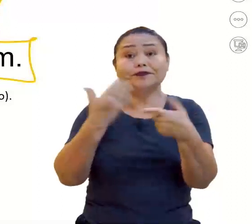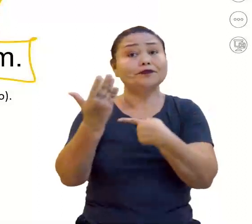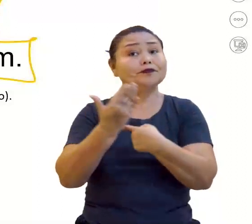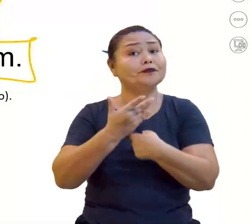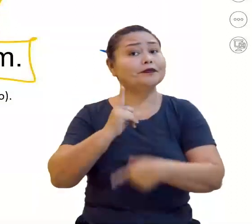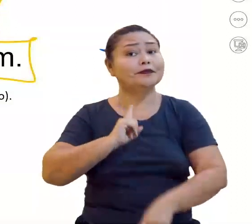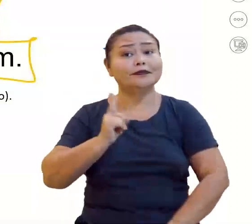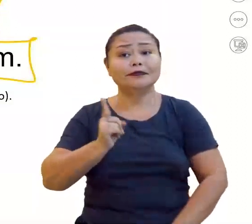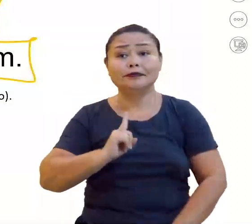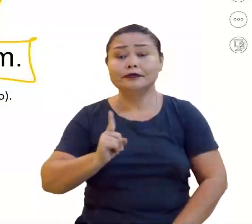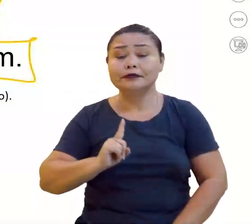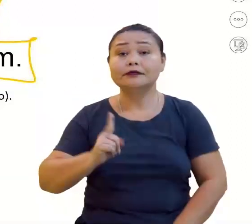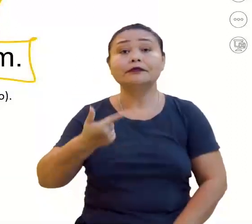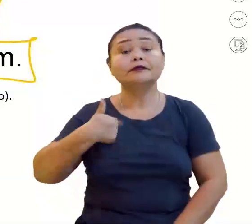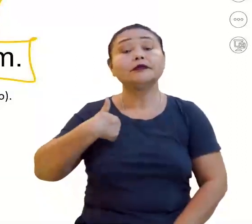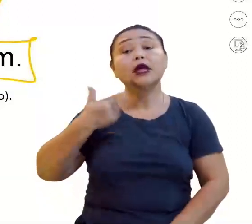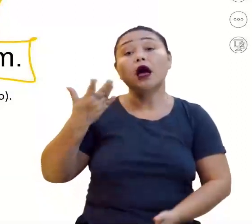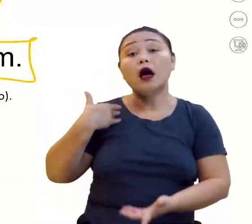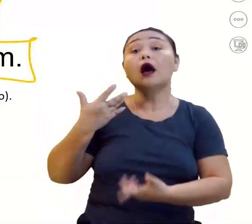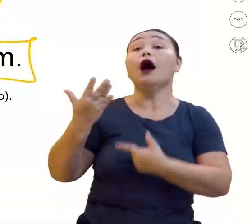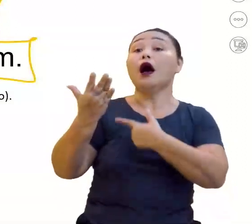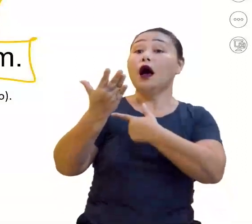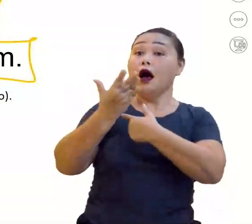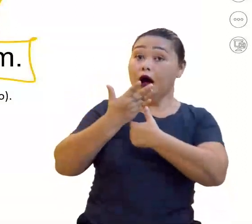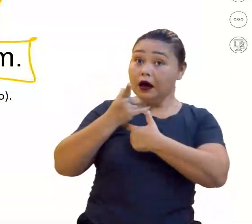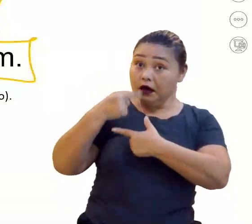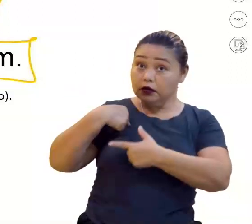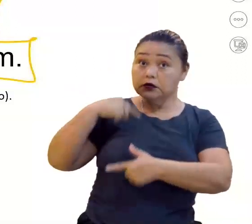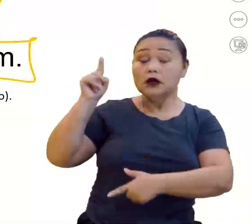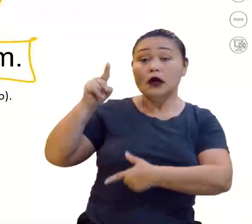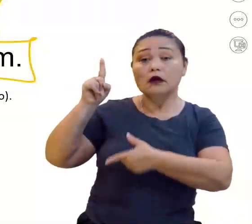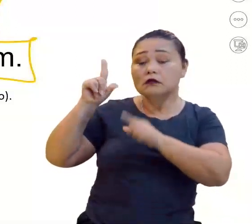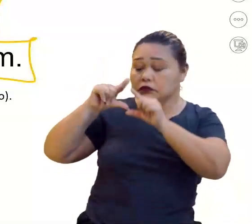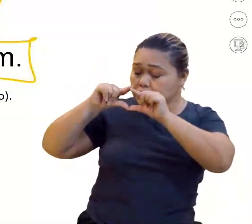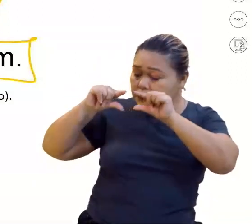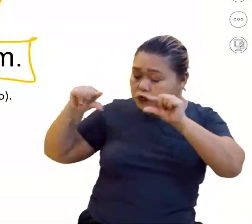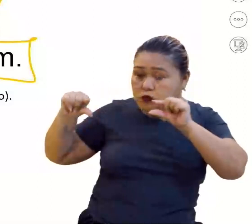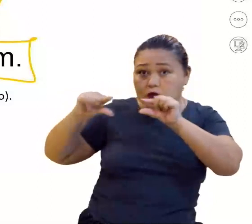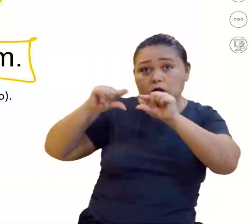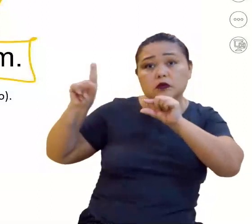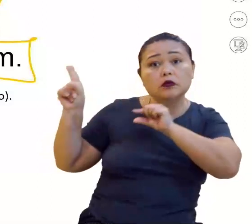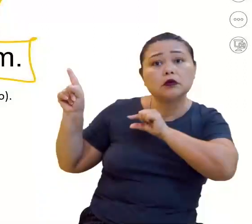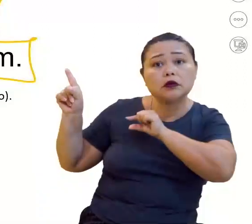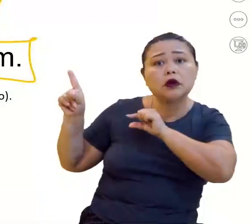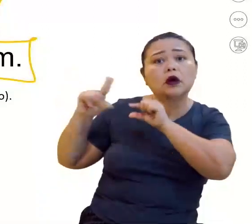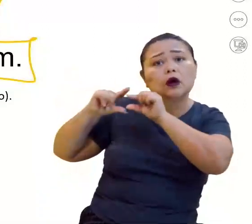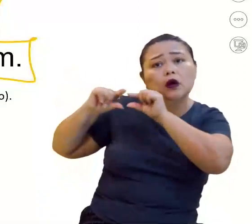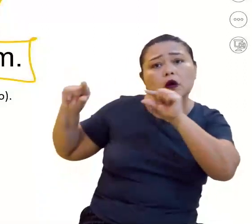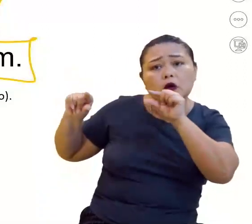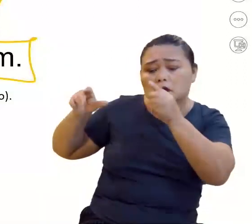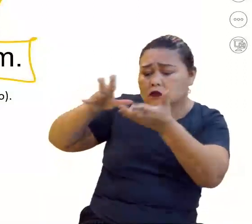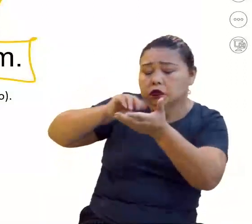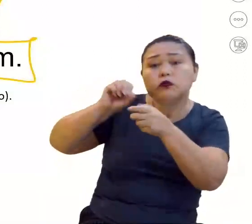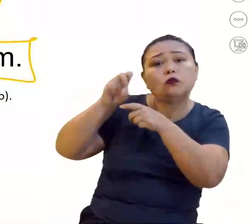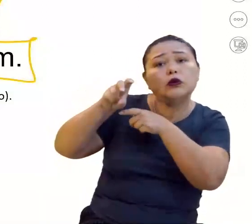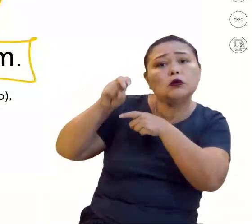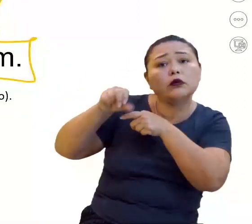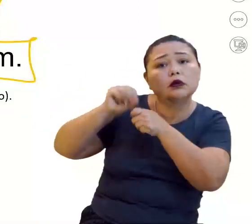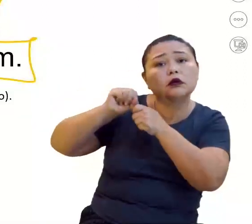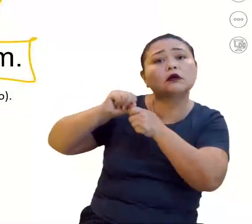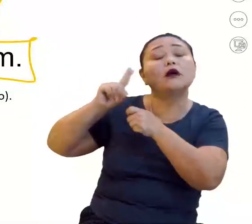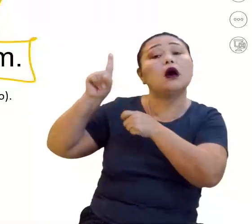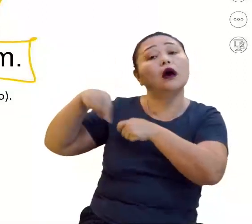que vai te ajudar já é a parte lá de baixo, que é a questão do tamanho do vírus, o diâmetro do vírus. Então tá